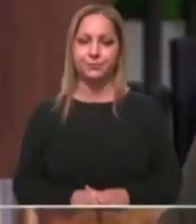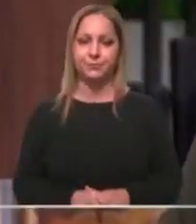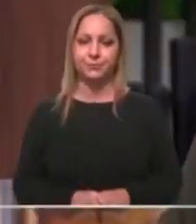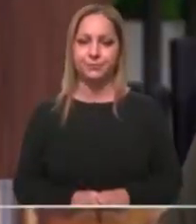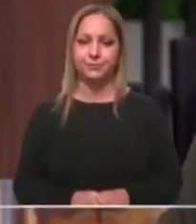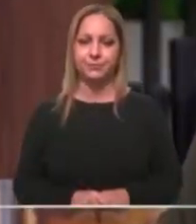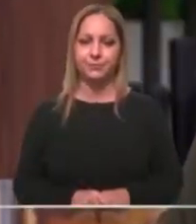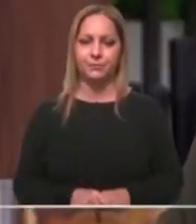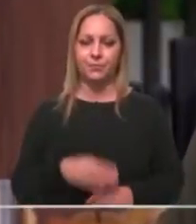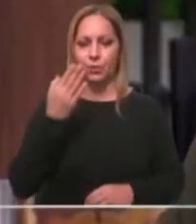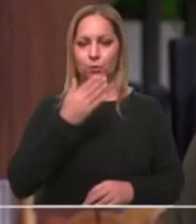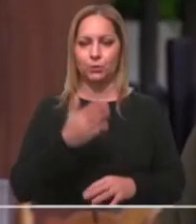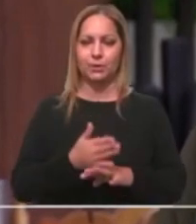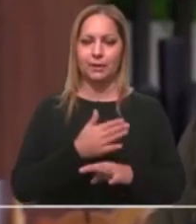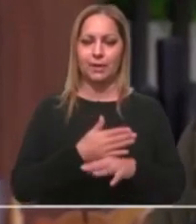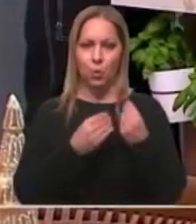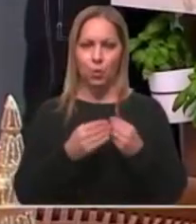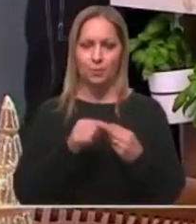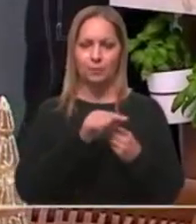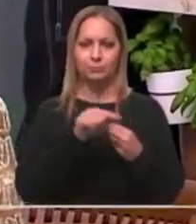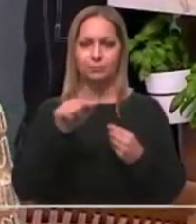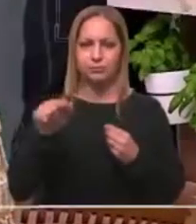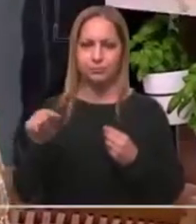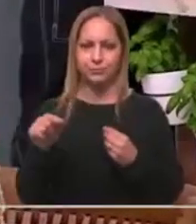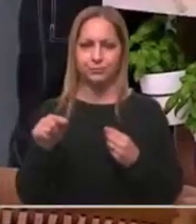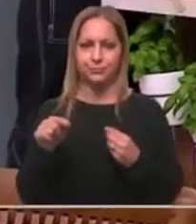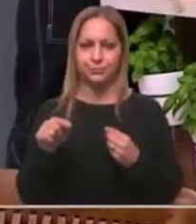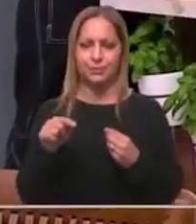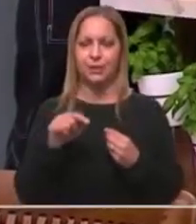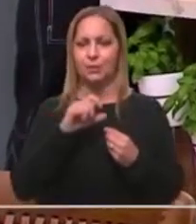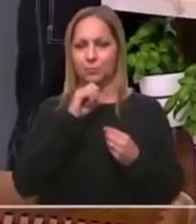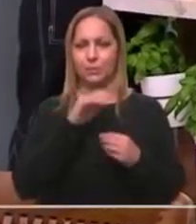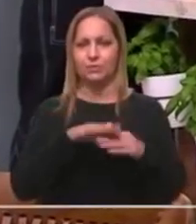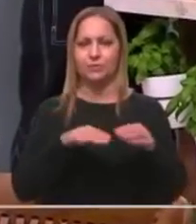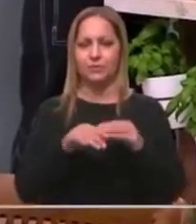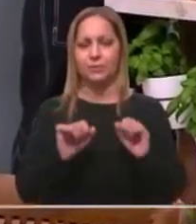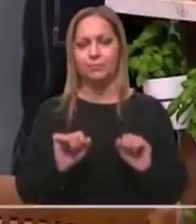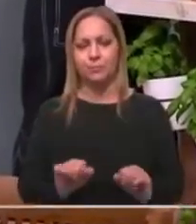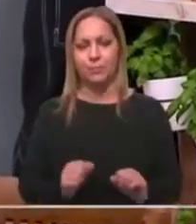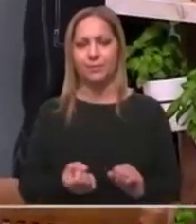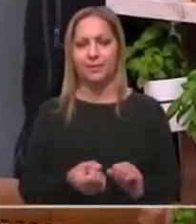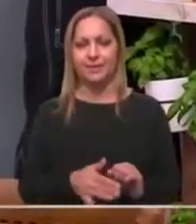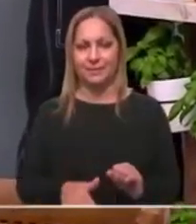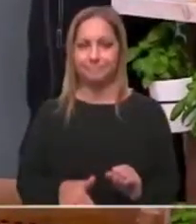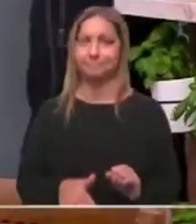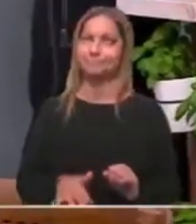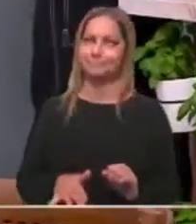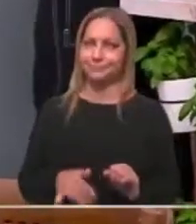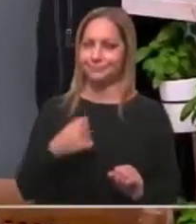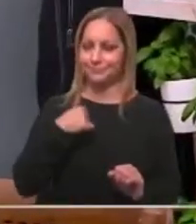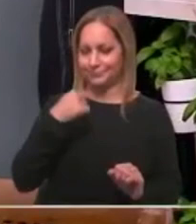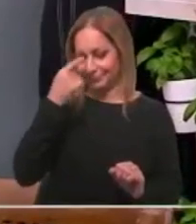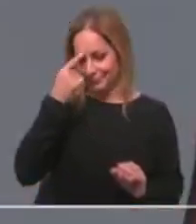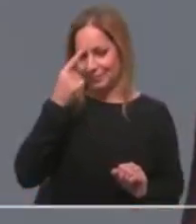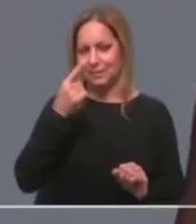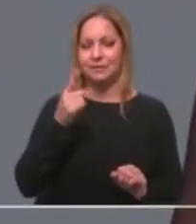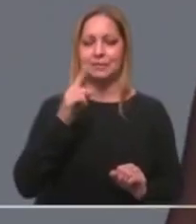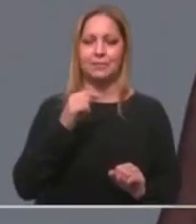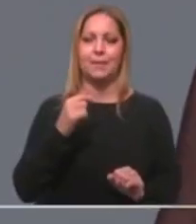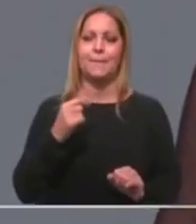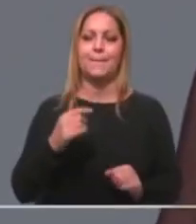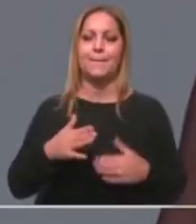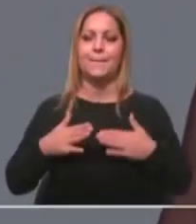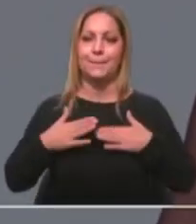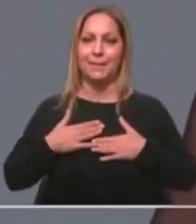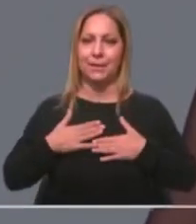véspera faço bacalhau para mim e para o meu marido. Se calhar ainda vou fazer umas coisas para os miúdos. Eu vi logo. Ah, mas eu também faço feito de peru. Okay. Porque o